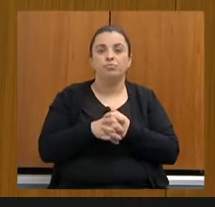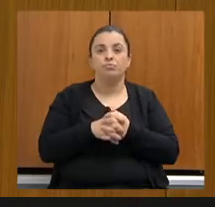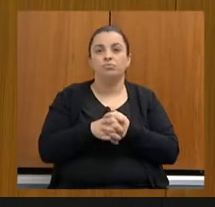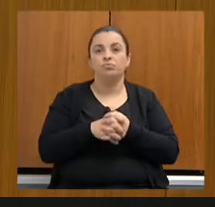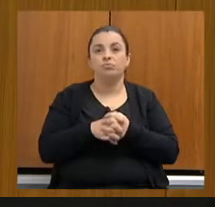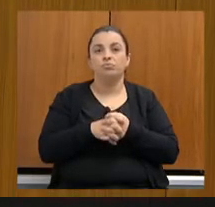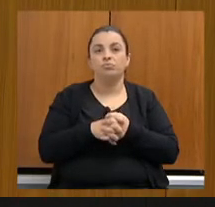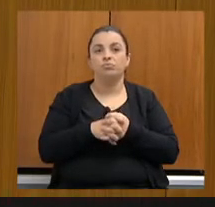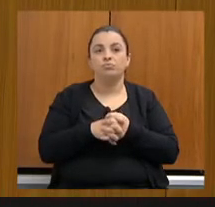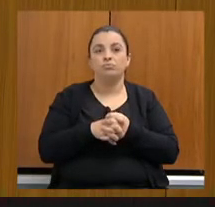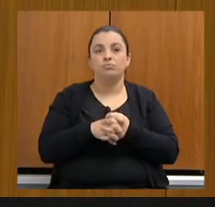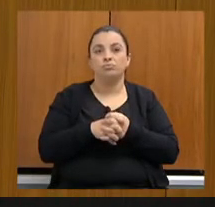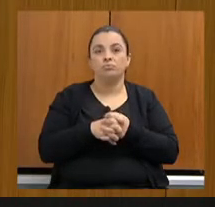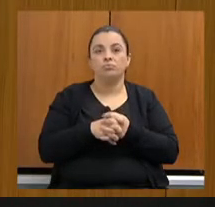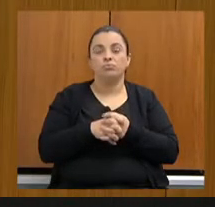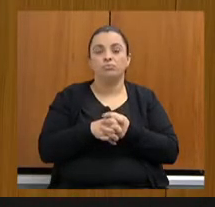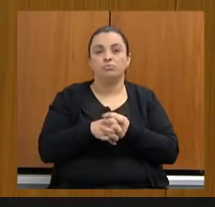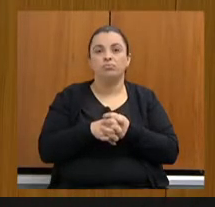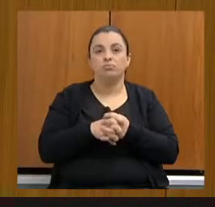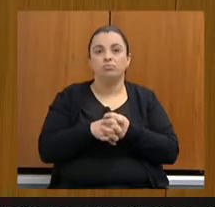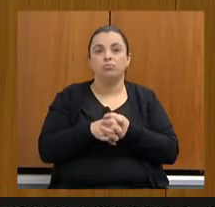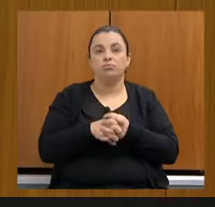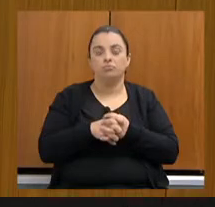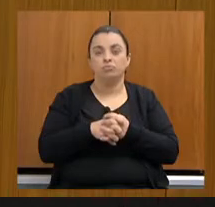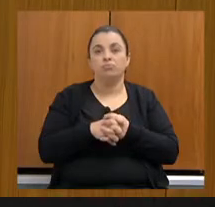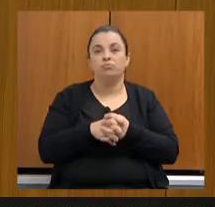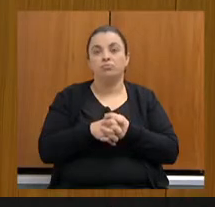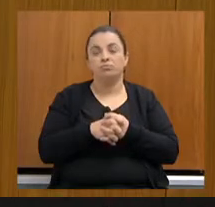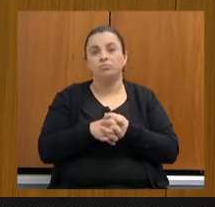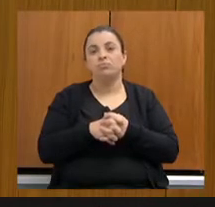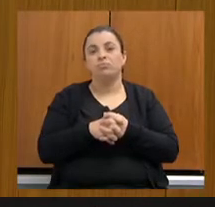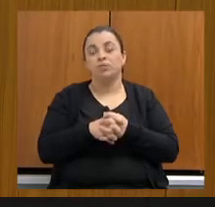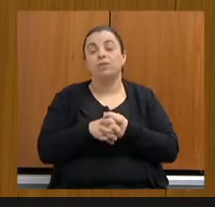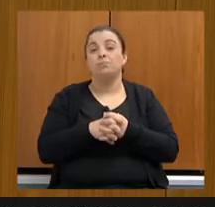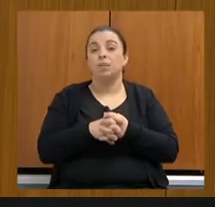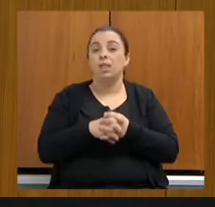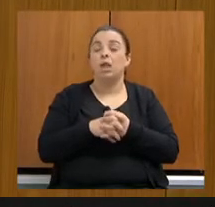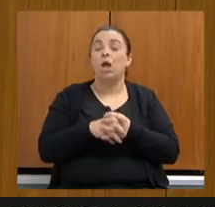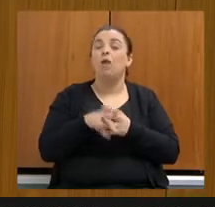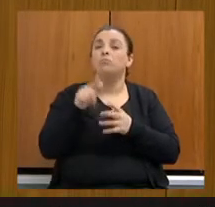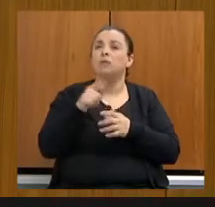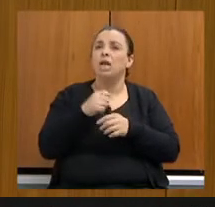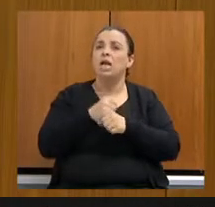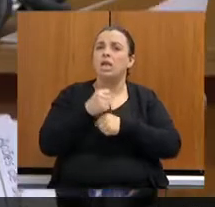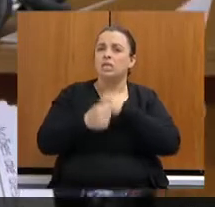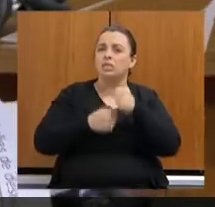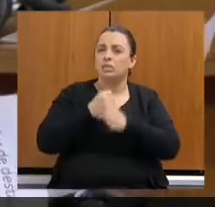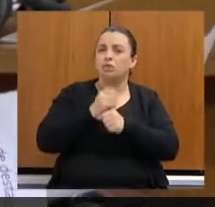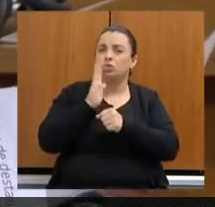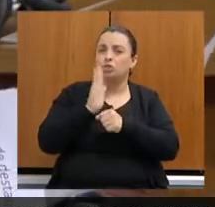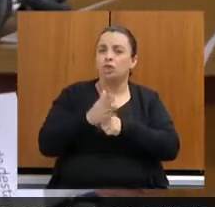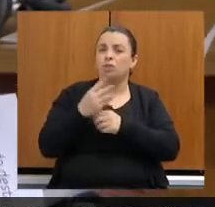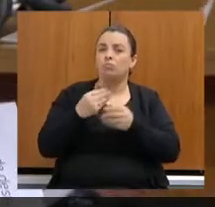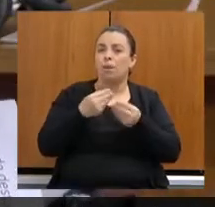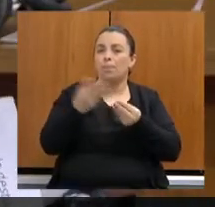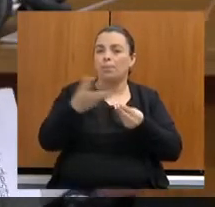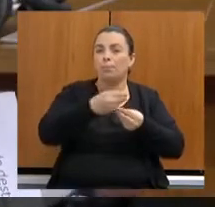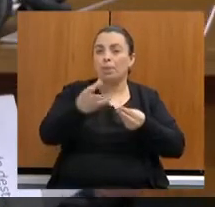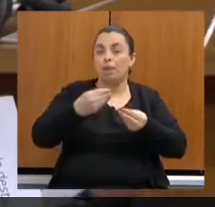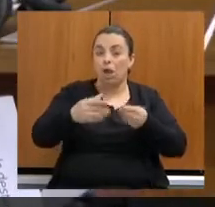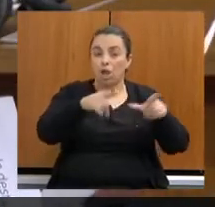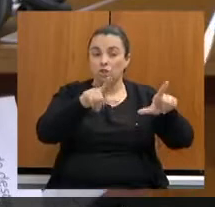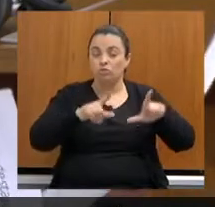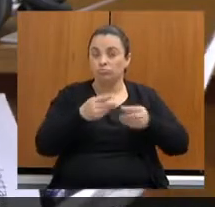Bom vamos lá e esse ano nós entregamos 1172 Mas acho que isso é um mil